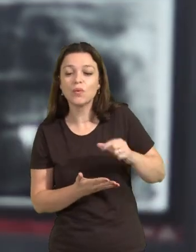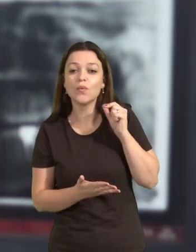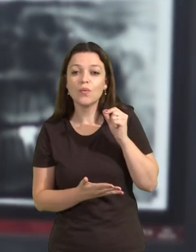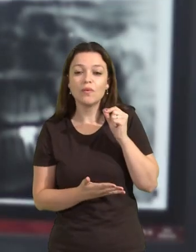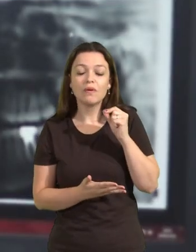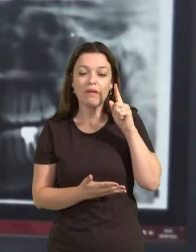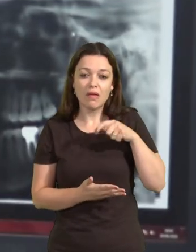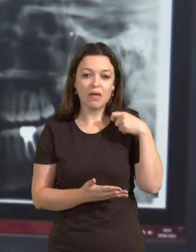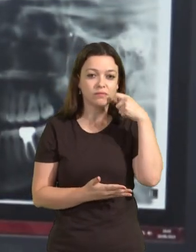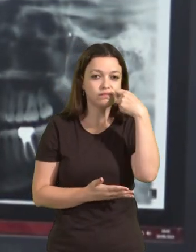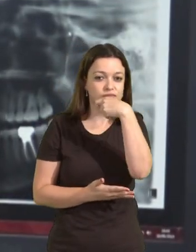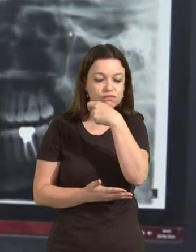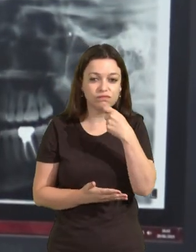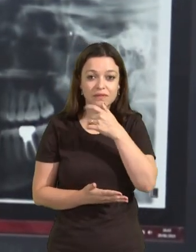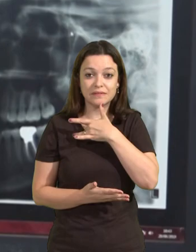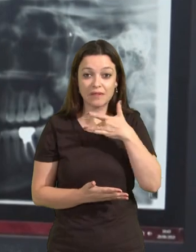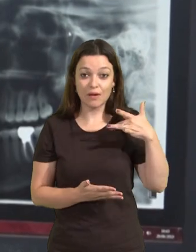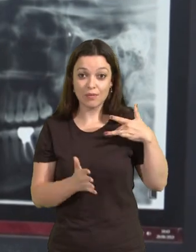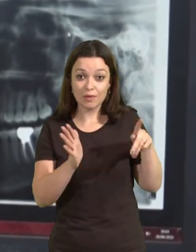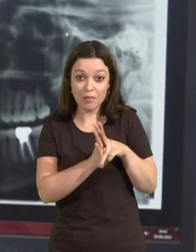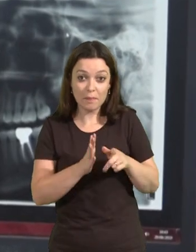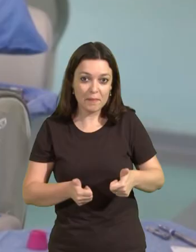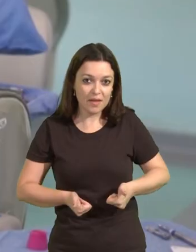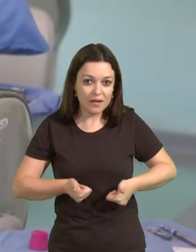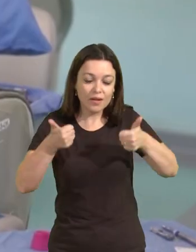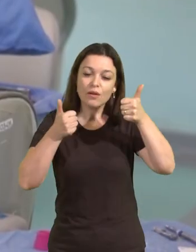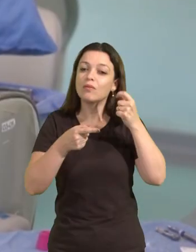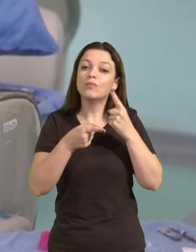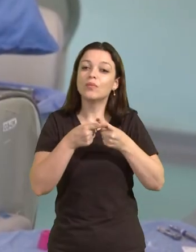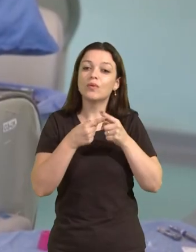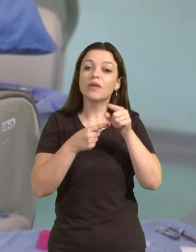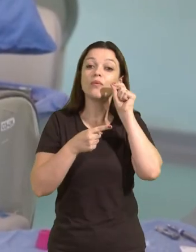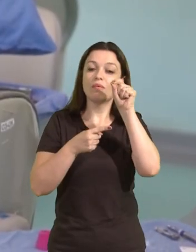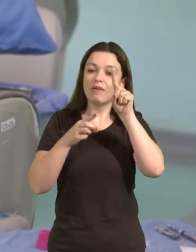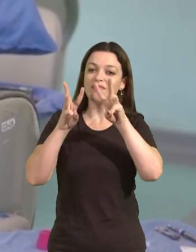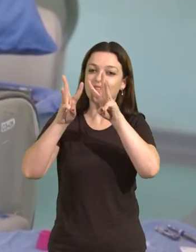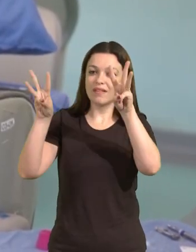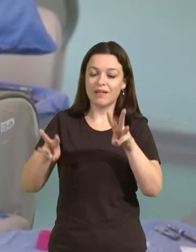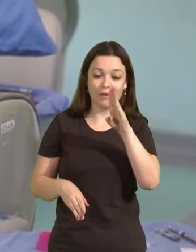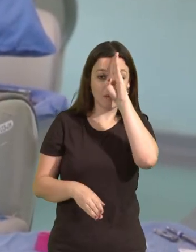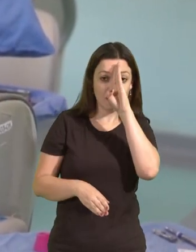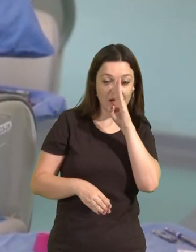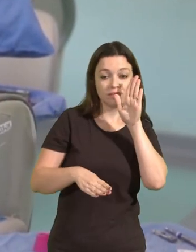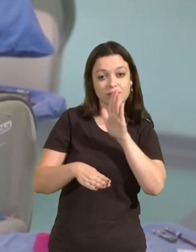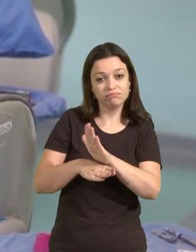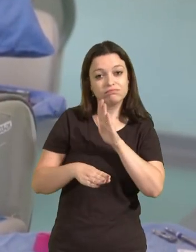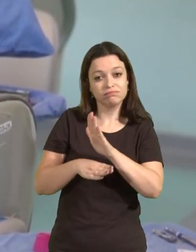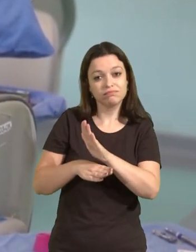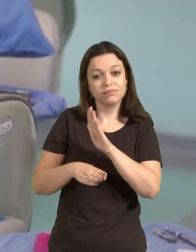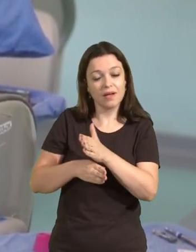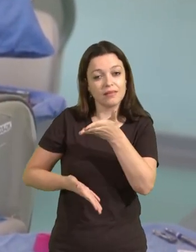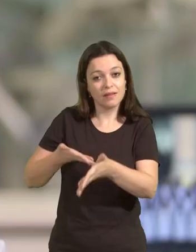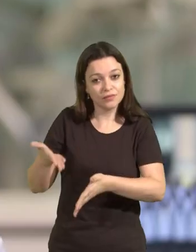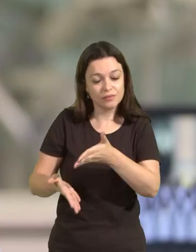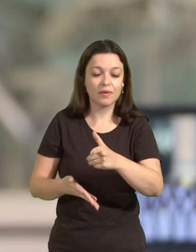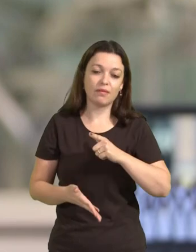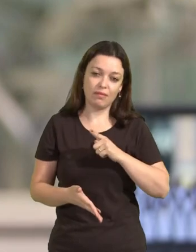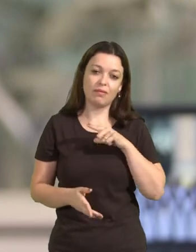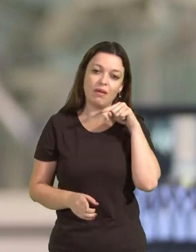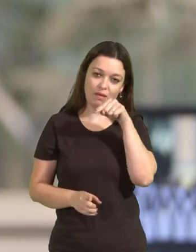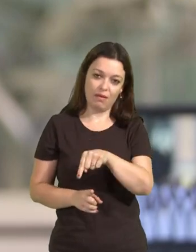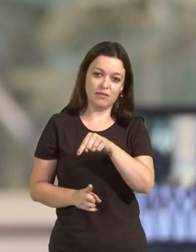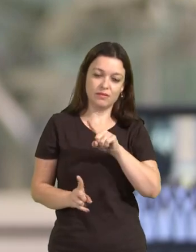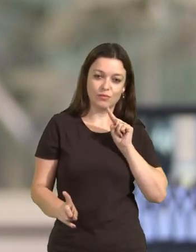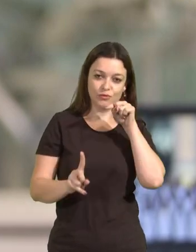que a saúde bucal melhorou bastante. E eu acho que as universidades, com seu atendimento gratuito, ela tem uma influência muito grande nisso.